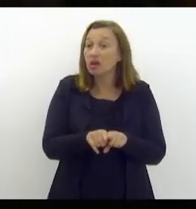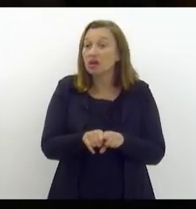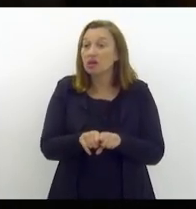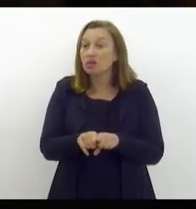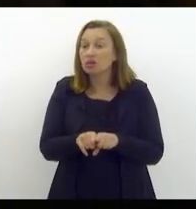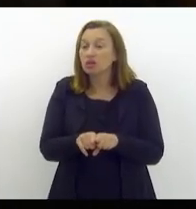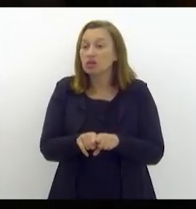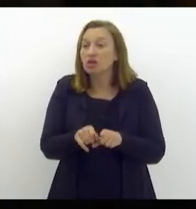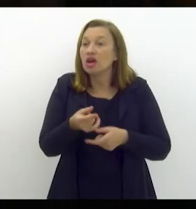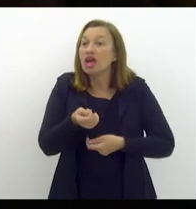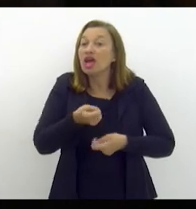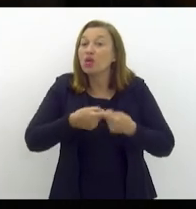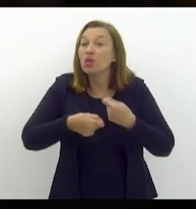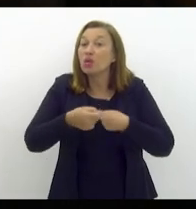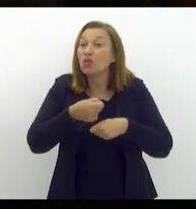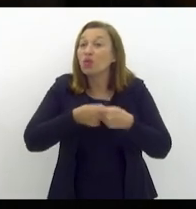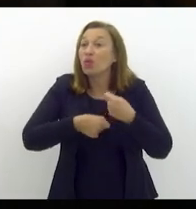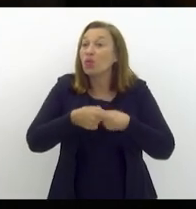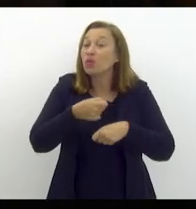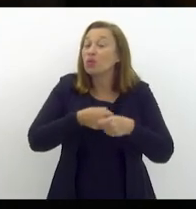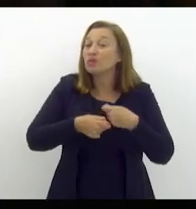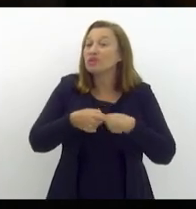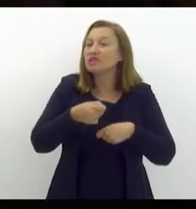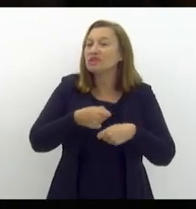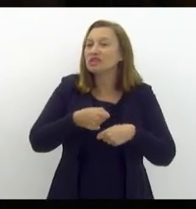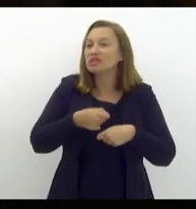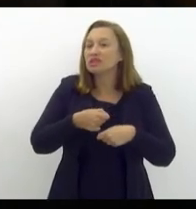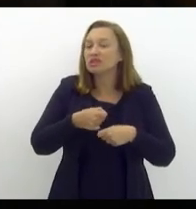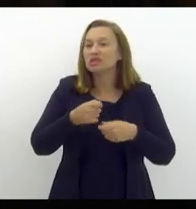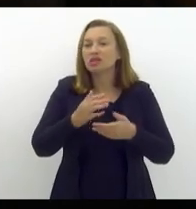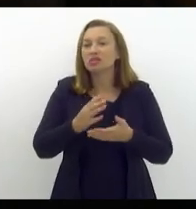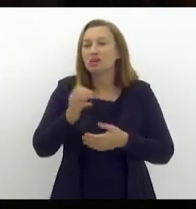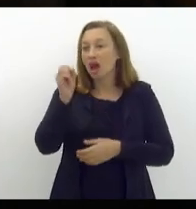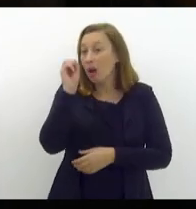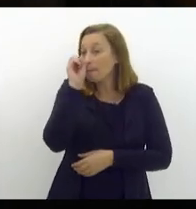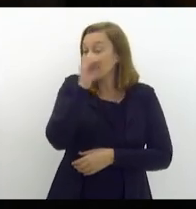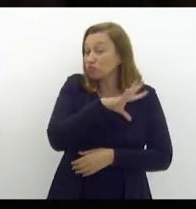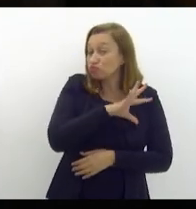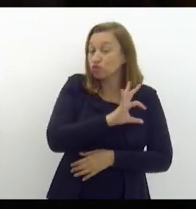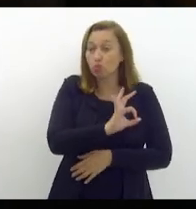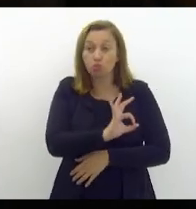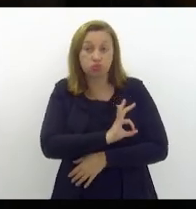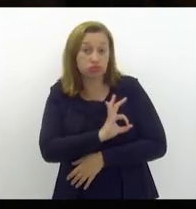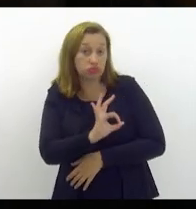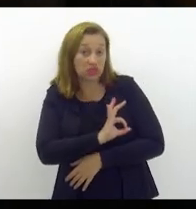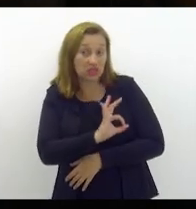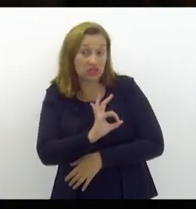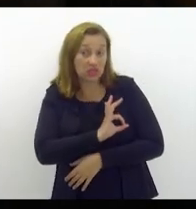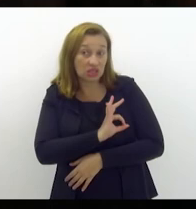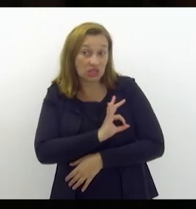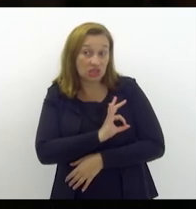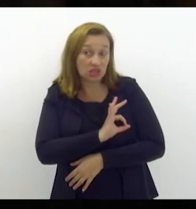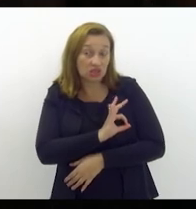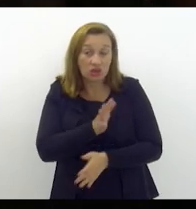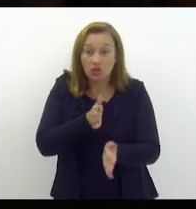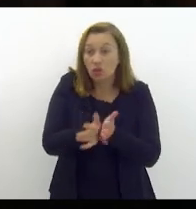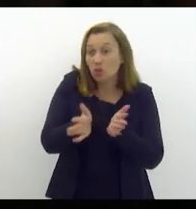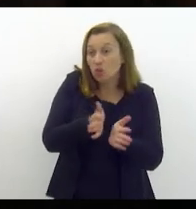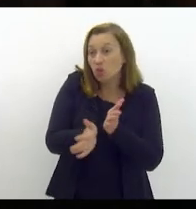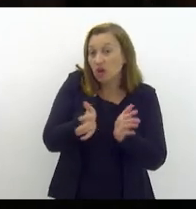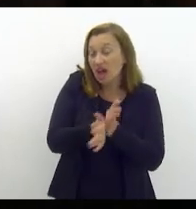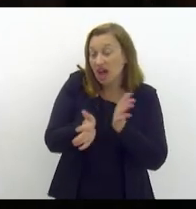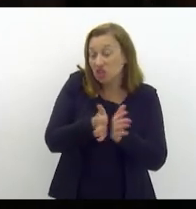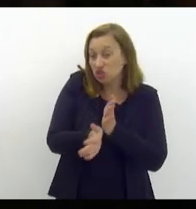uma economia sobre supostos aí abusos policiais que geram todo um desgaste